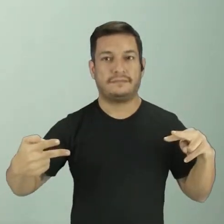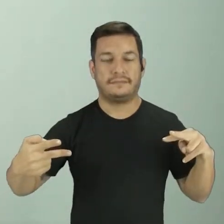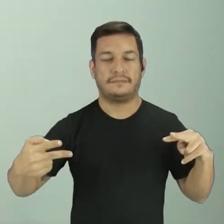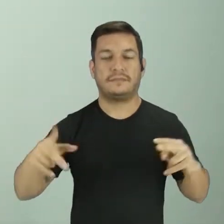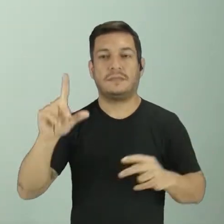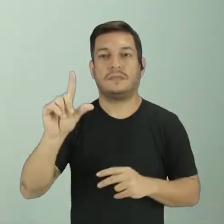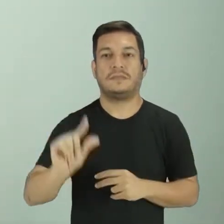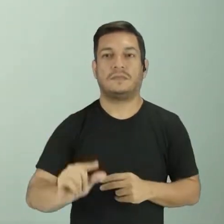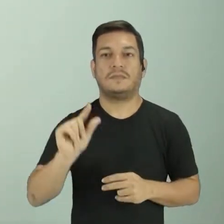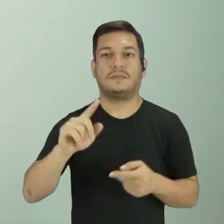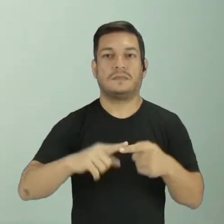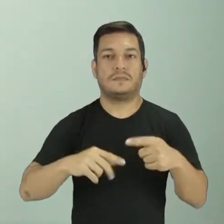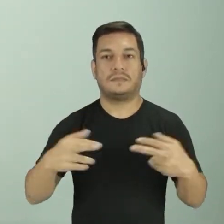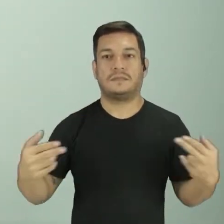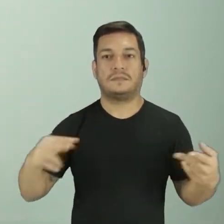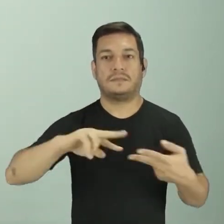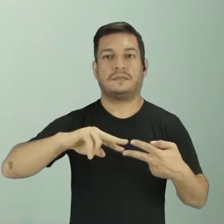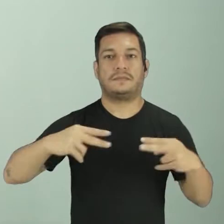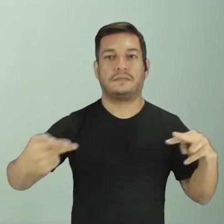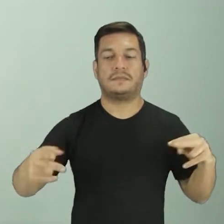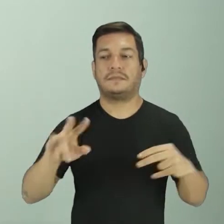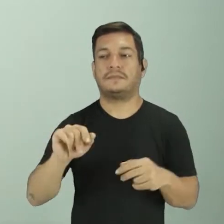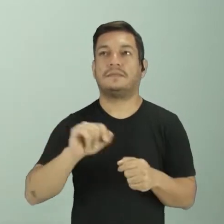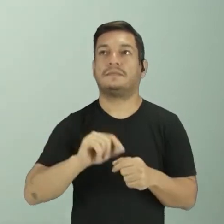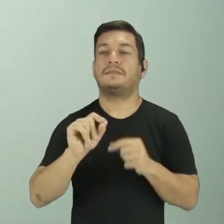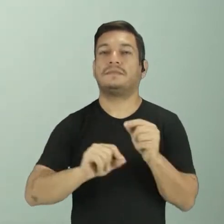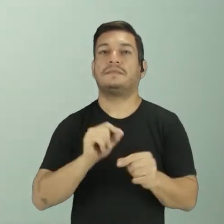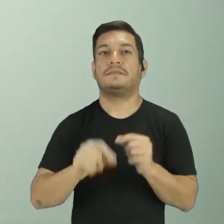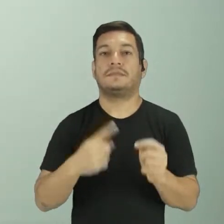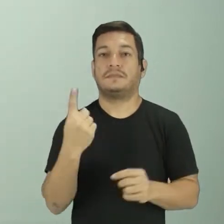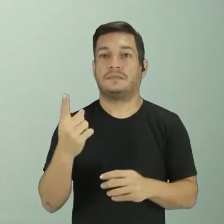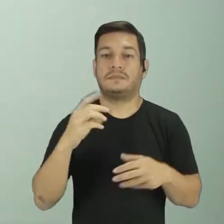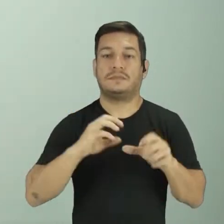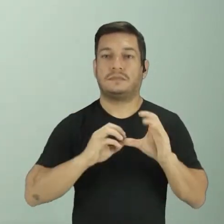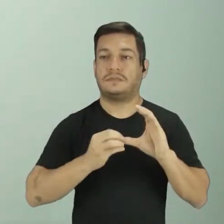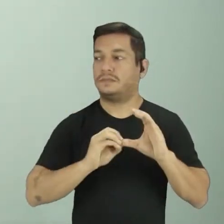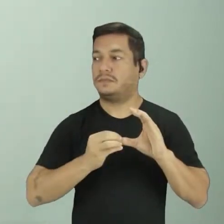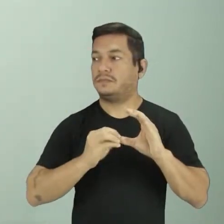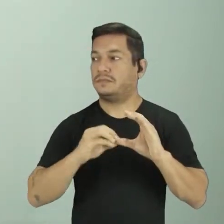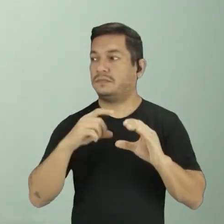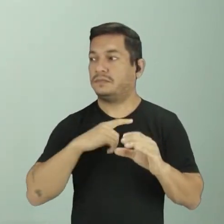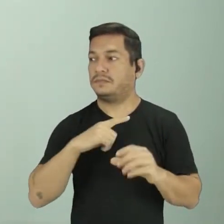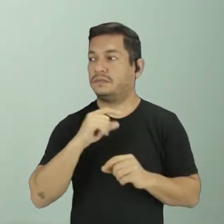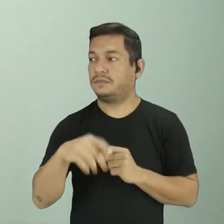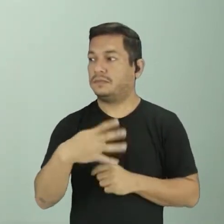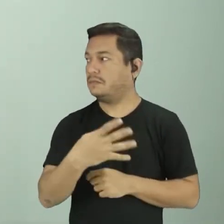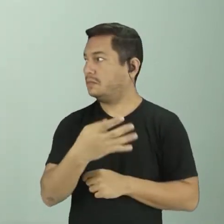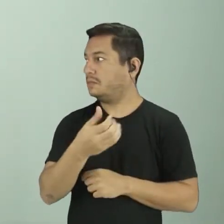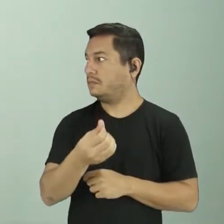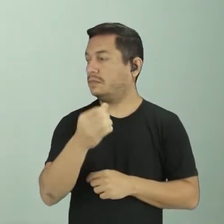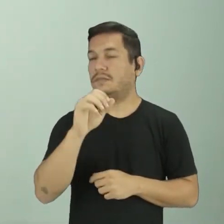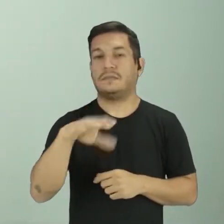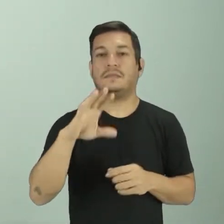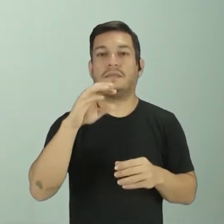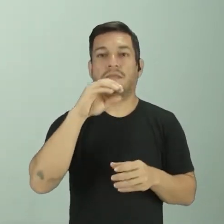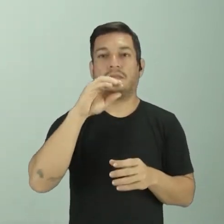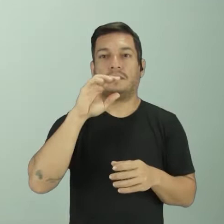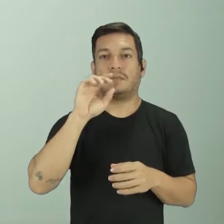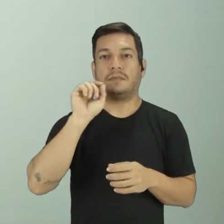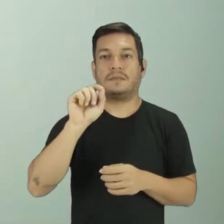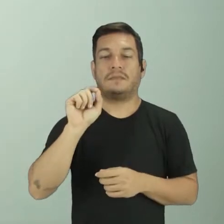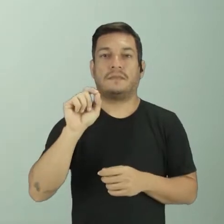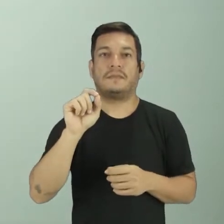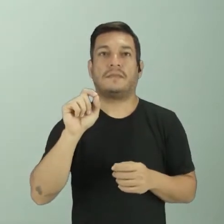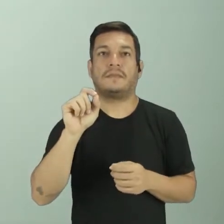Essa redução do material genético vai fazer com que uma célula com 46 cromossomos dê origem